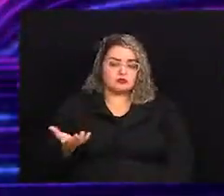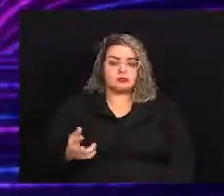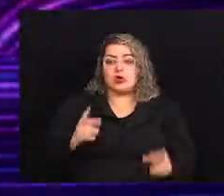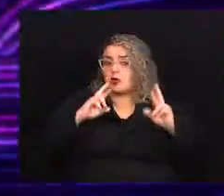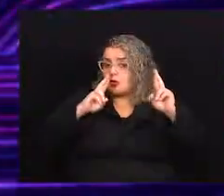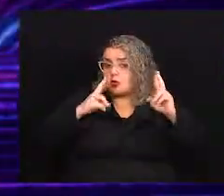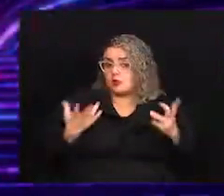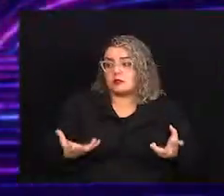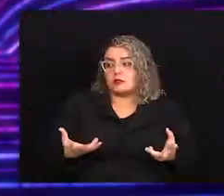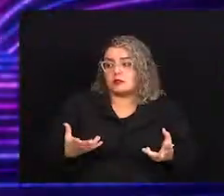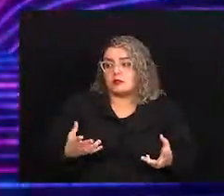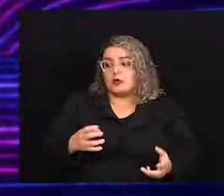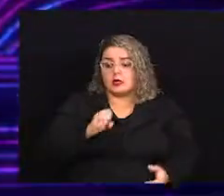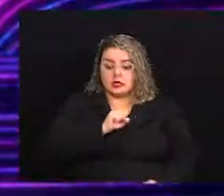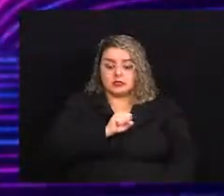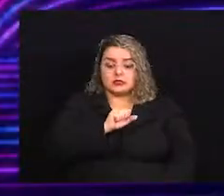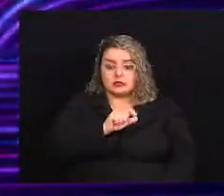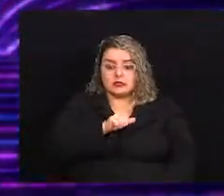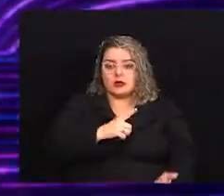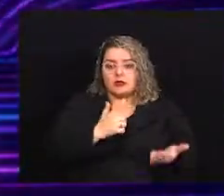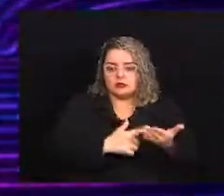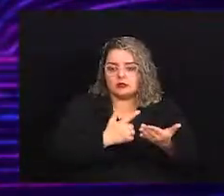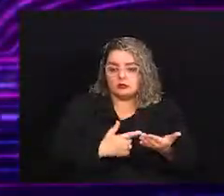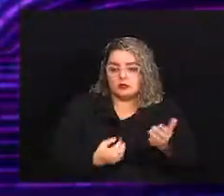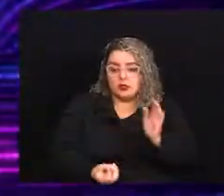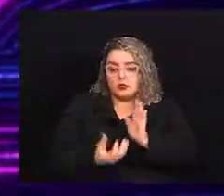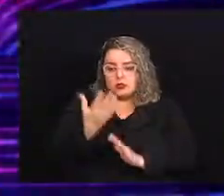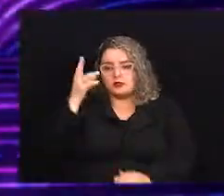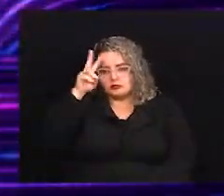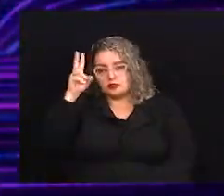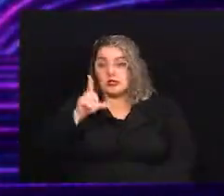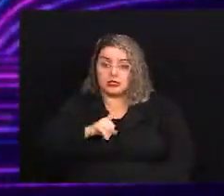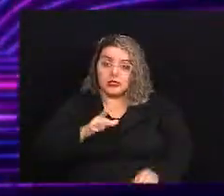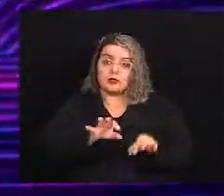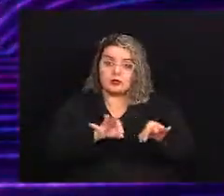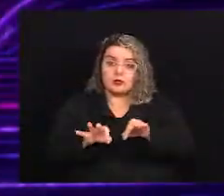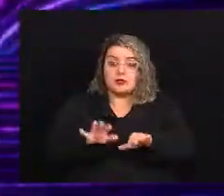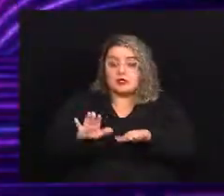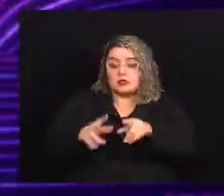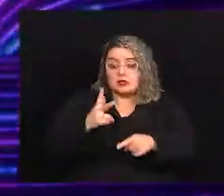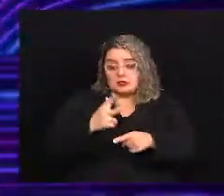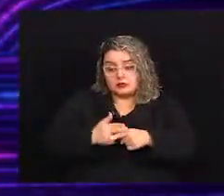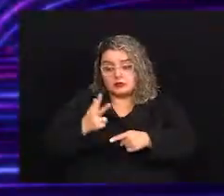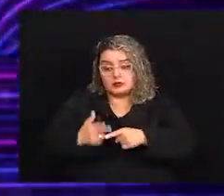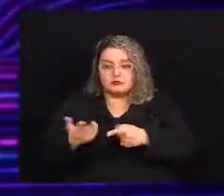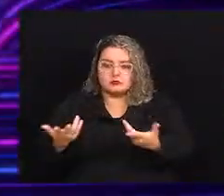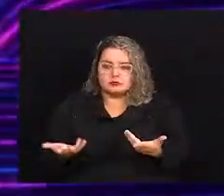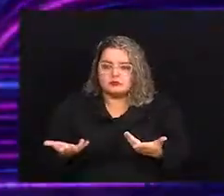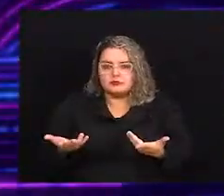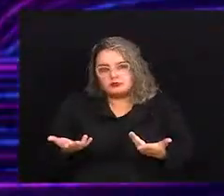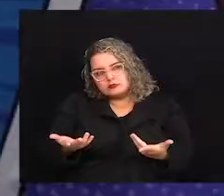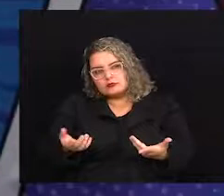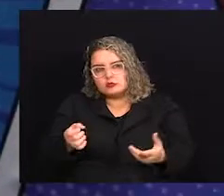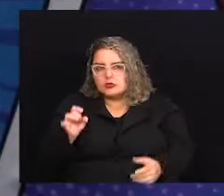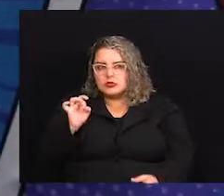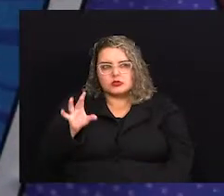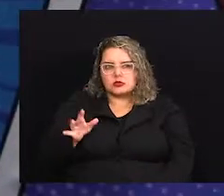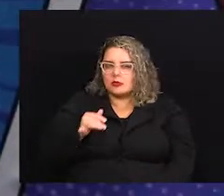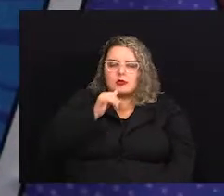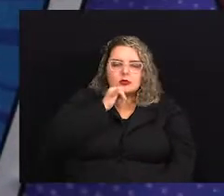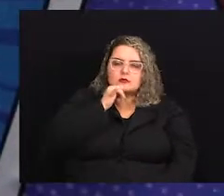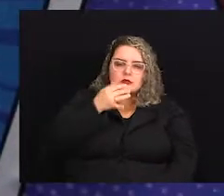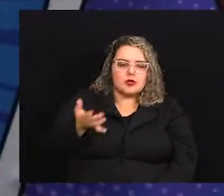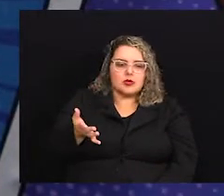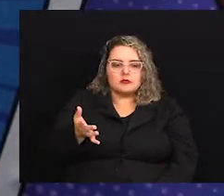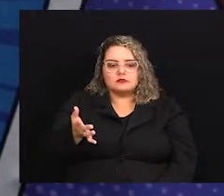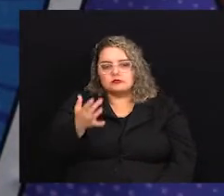gente torce, assim, por exemplo, Sal, meu livro que deu origem a essa história, tem um projeto que talvez vire uma série, mas são só, por exemplo,